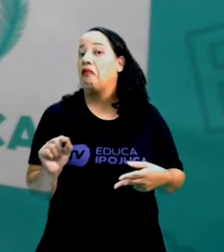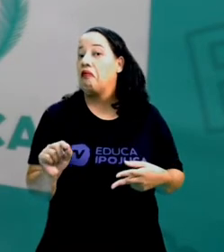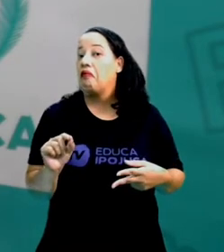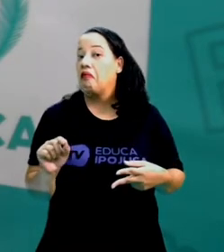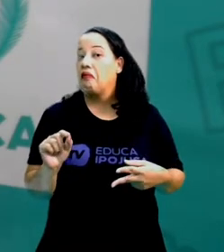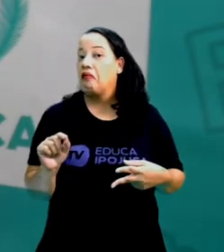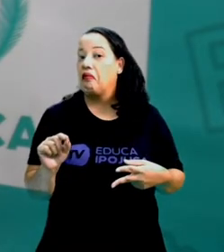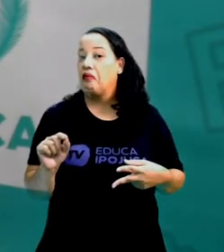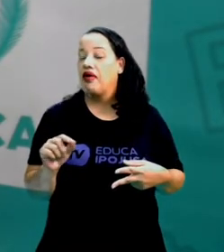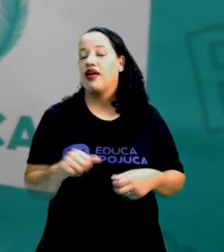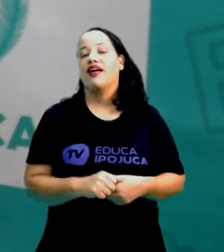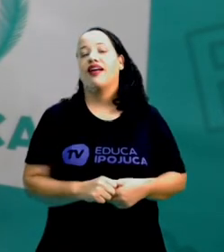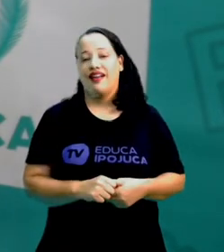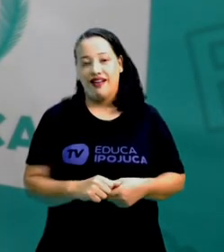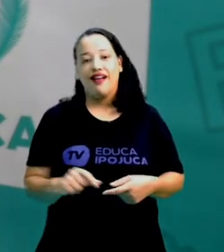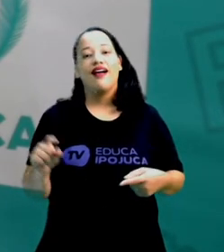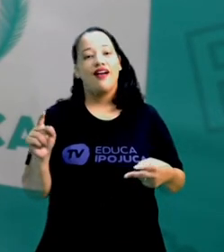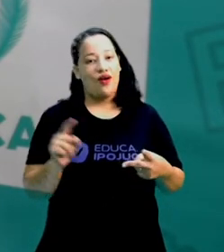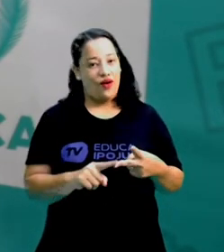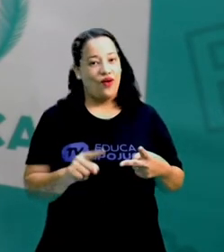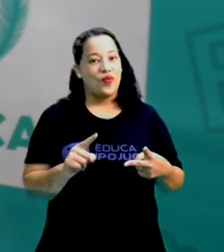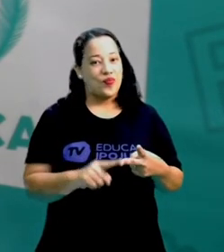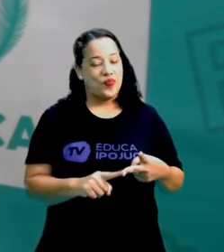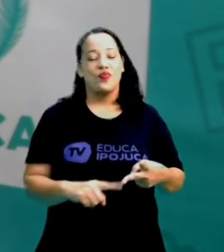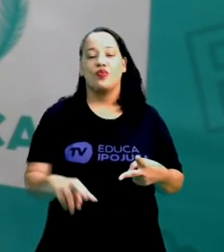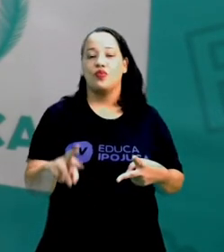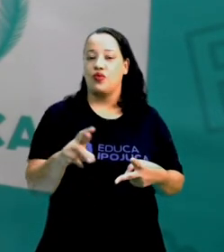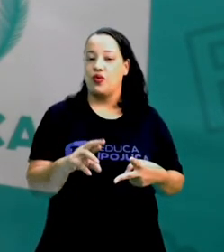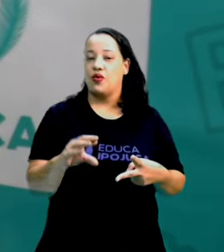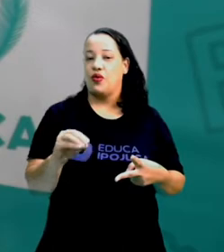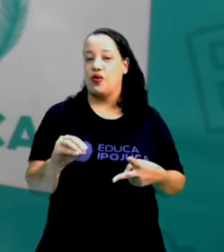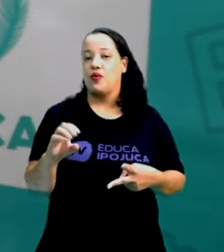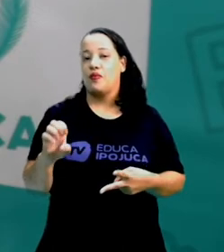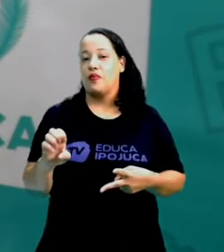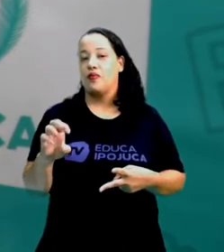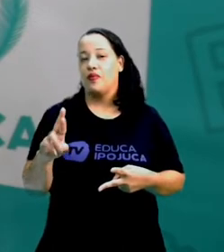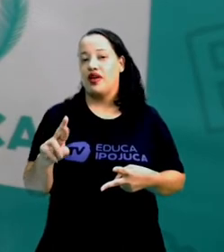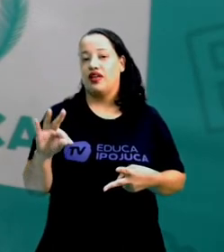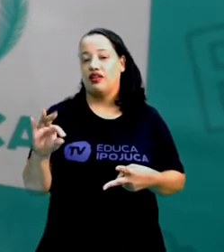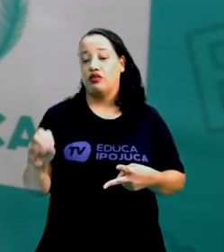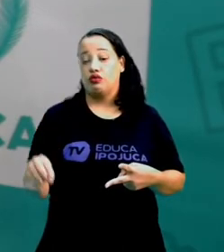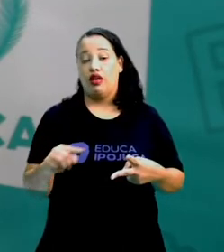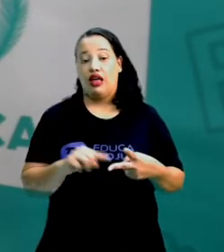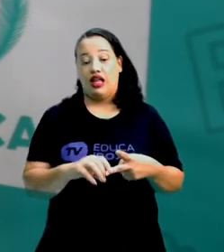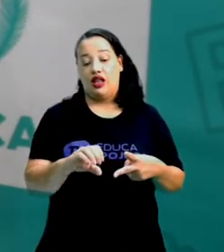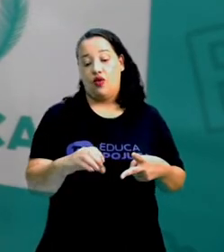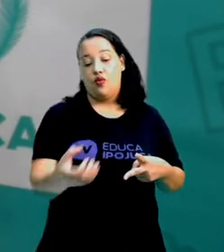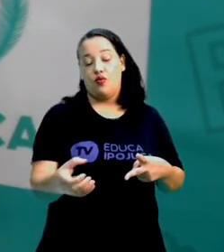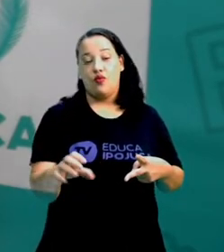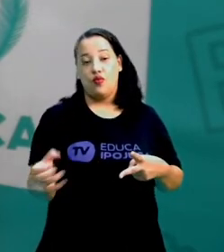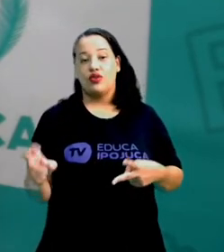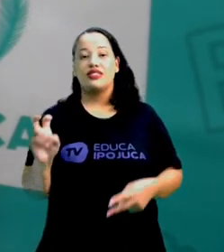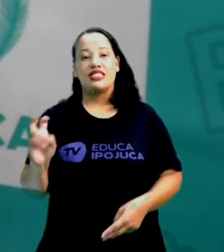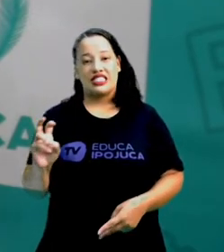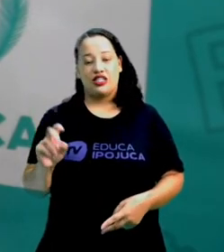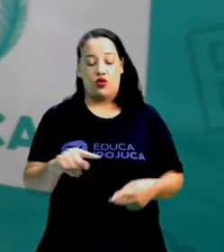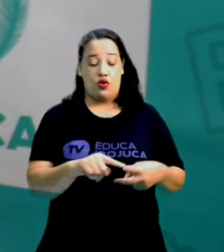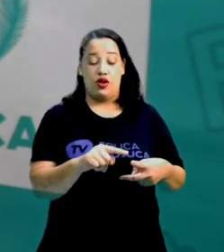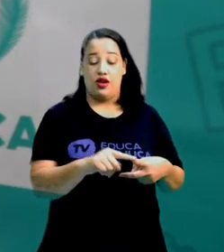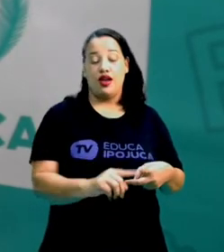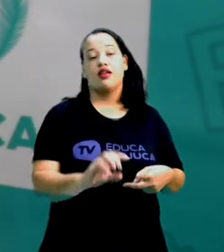Muito bem, foi Roberto. Roberto derrubou cinco garrafas e Paulo derrubou